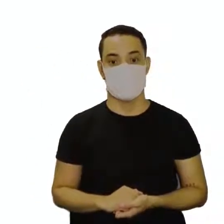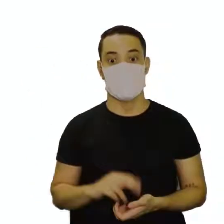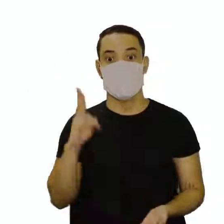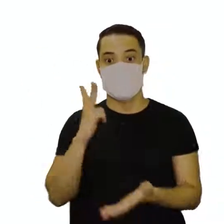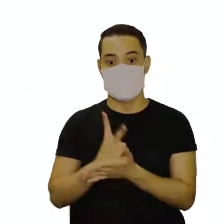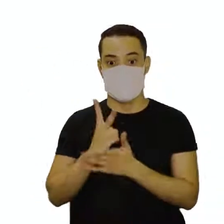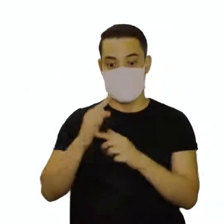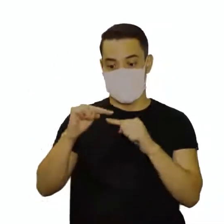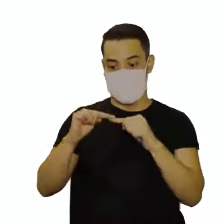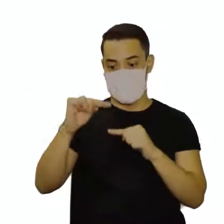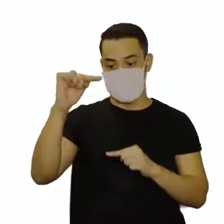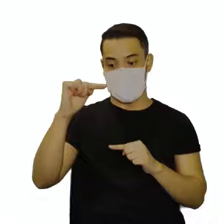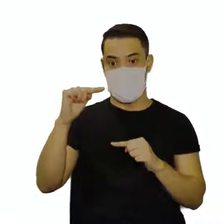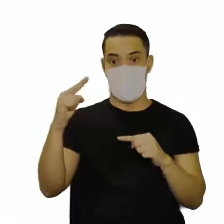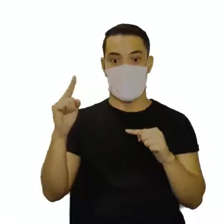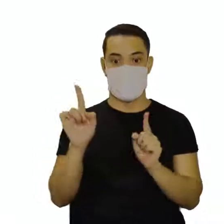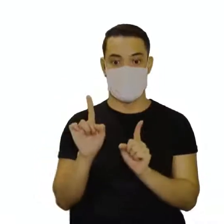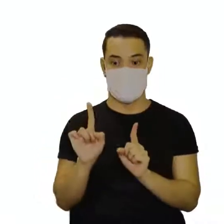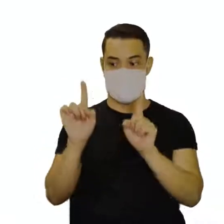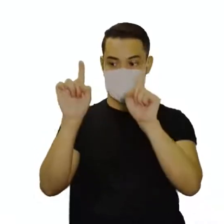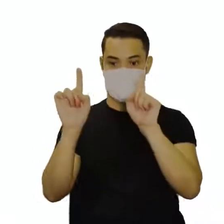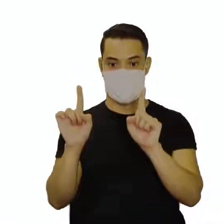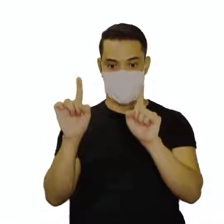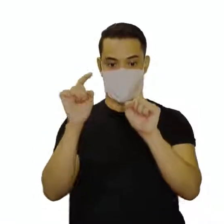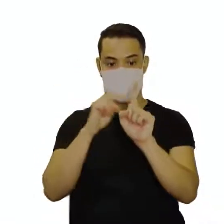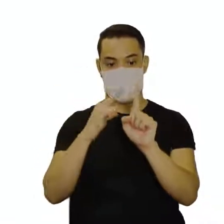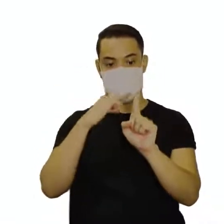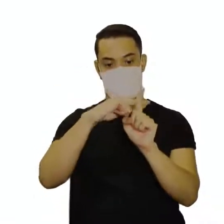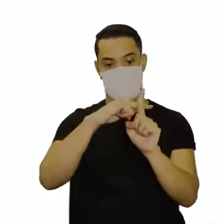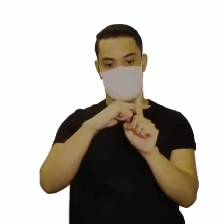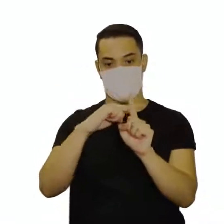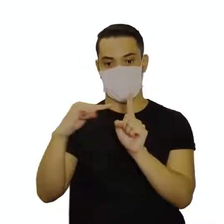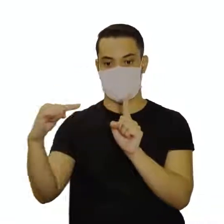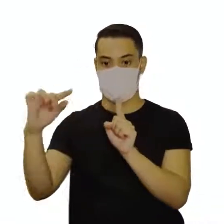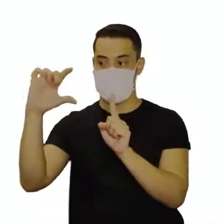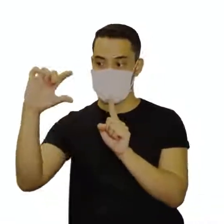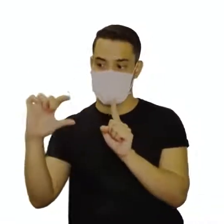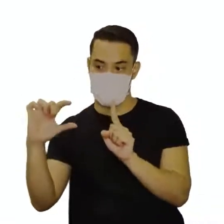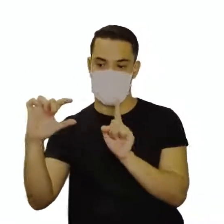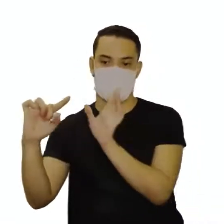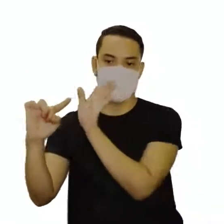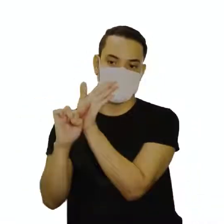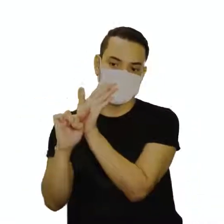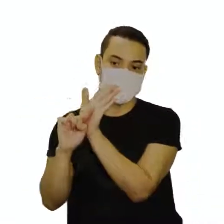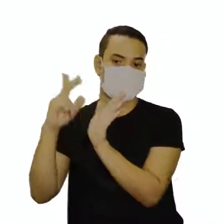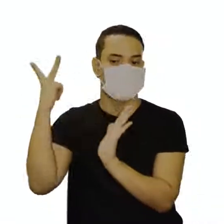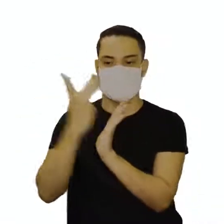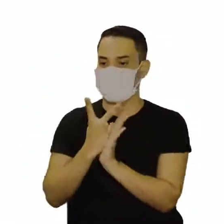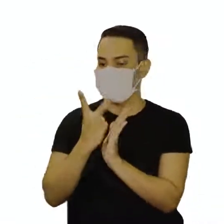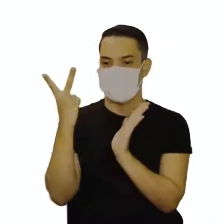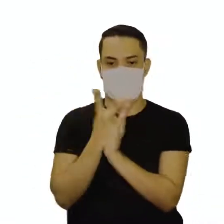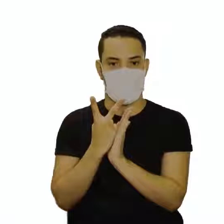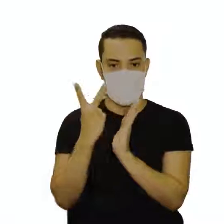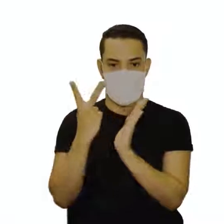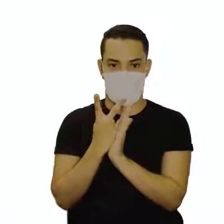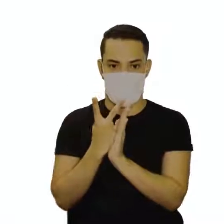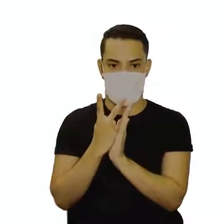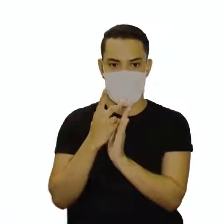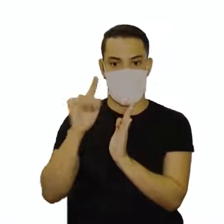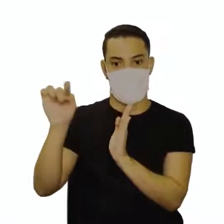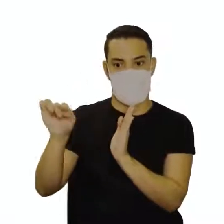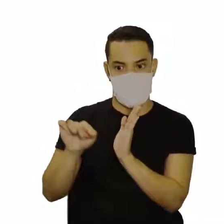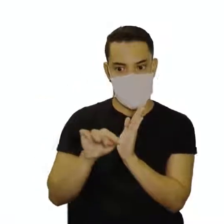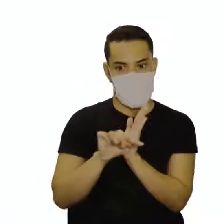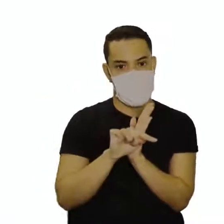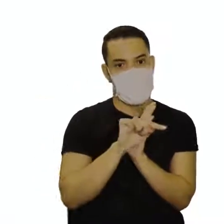traço maior, polo positivo. Lado menor, polo negativo. Sentido